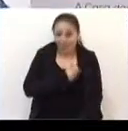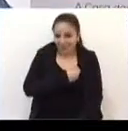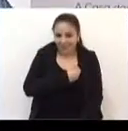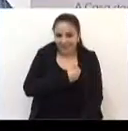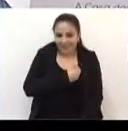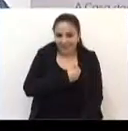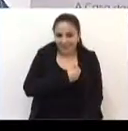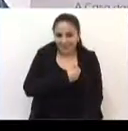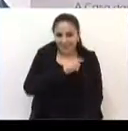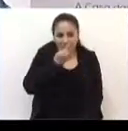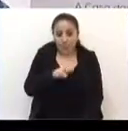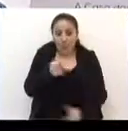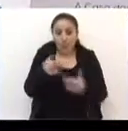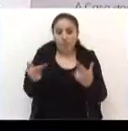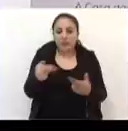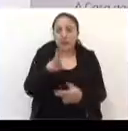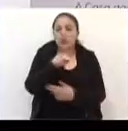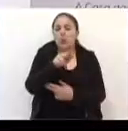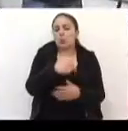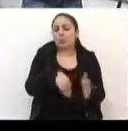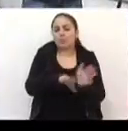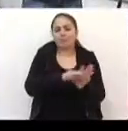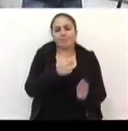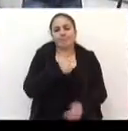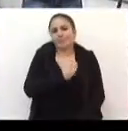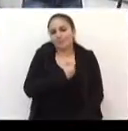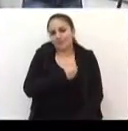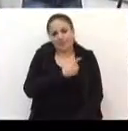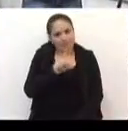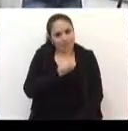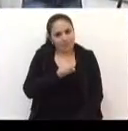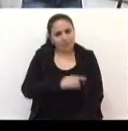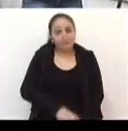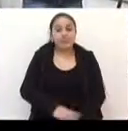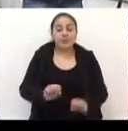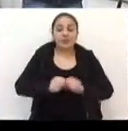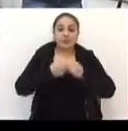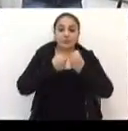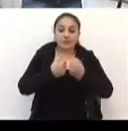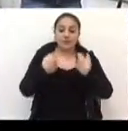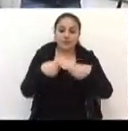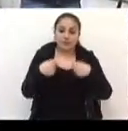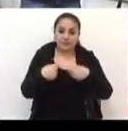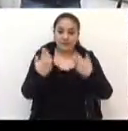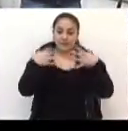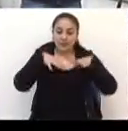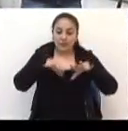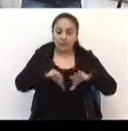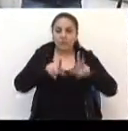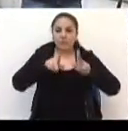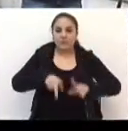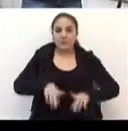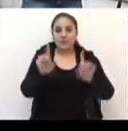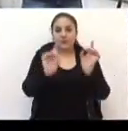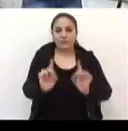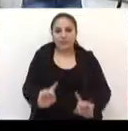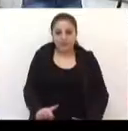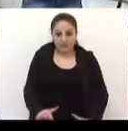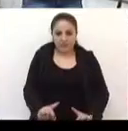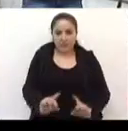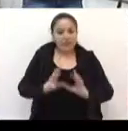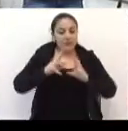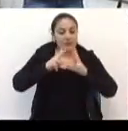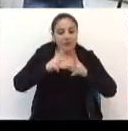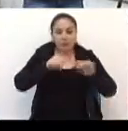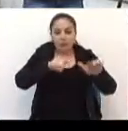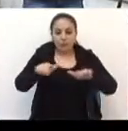algo que nunca vai nos chegar. Ainda para reforçar a necessidade de incluir as pessoas com deficiência em